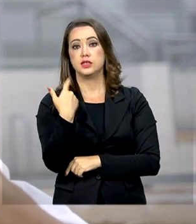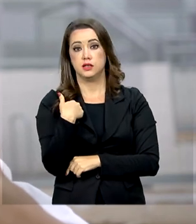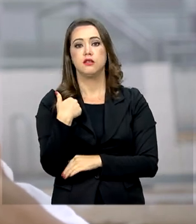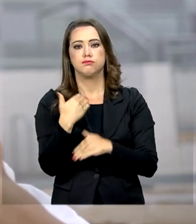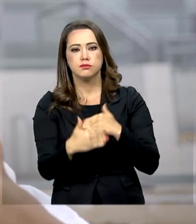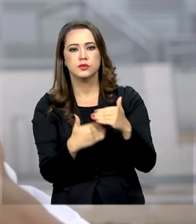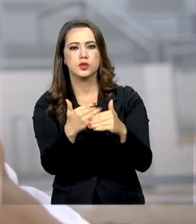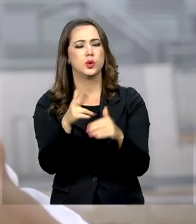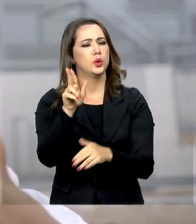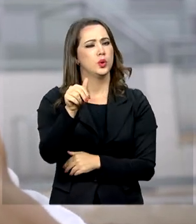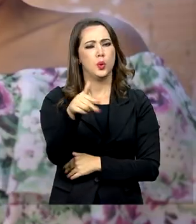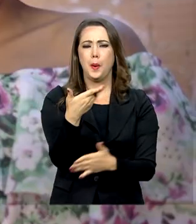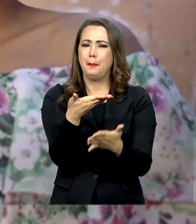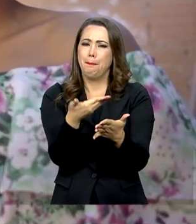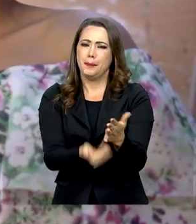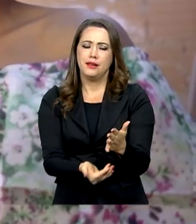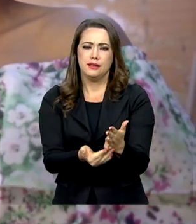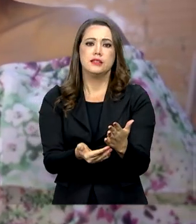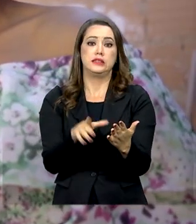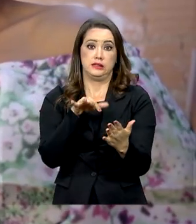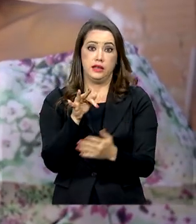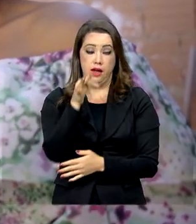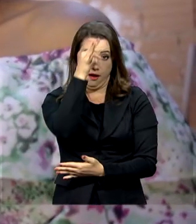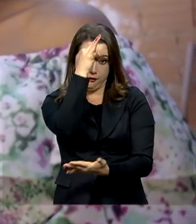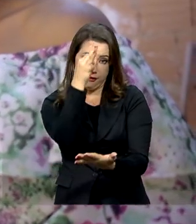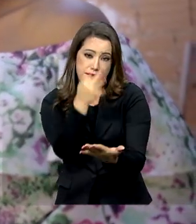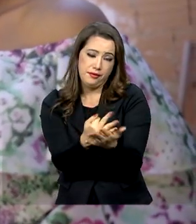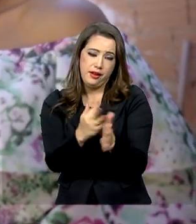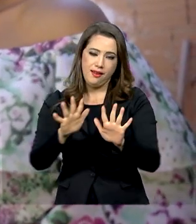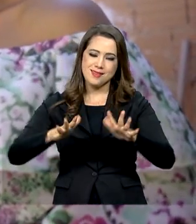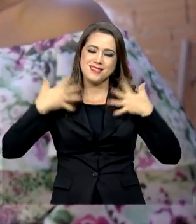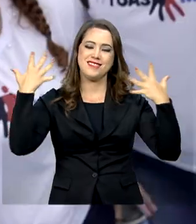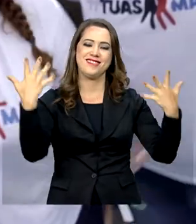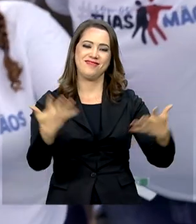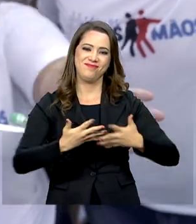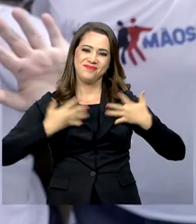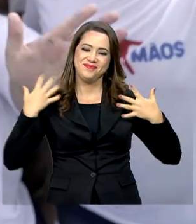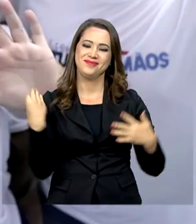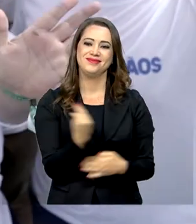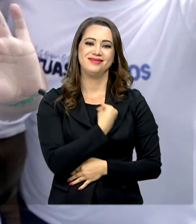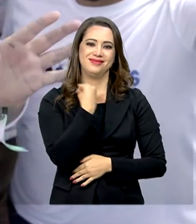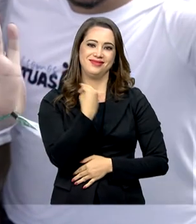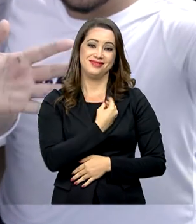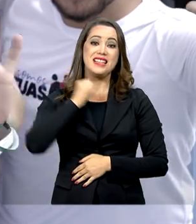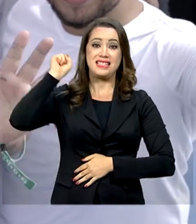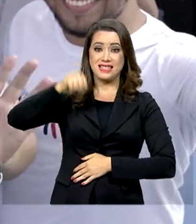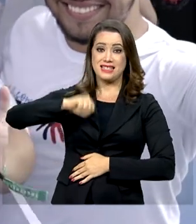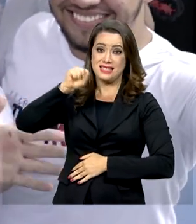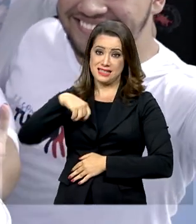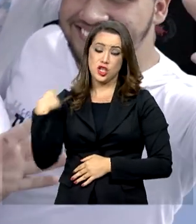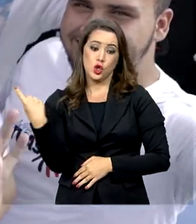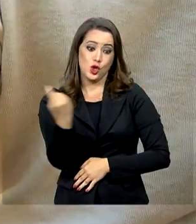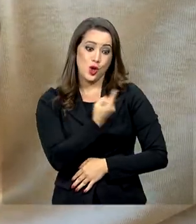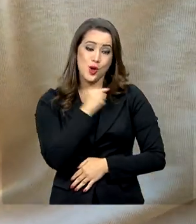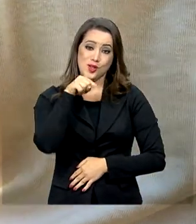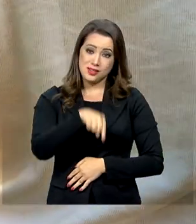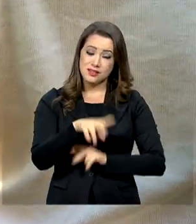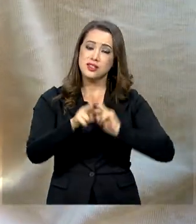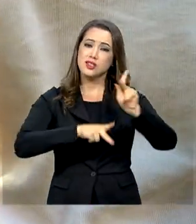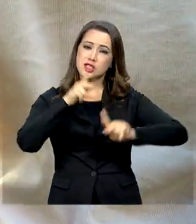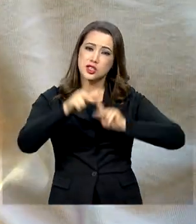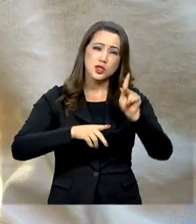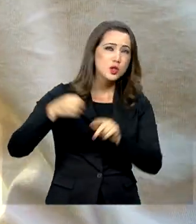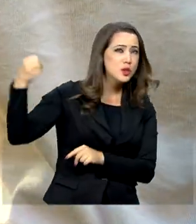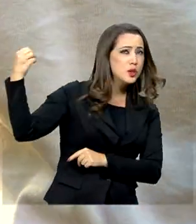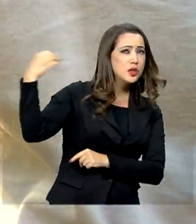sem perder a empatia, a fé e a alegria de viver. Sim, somos este povo que a luz do